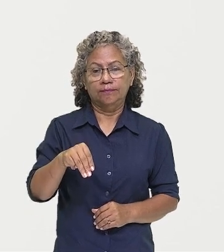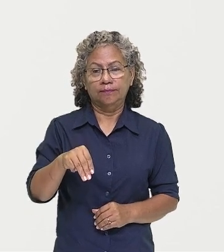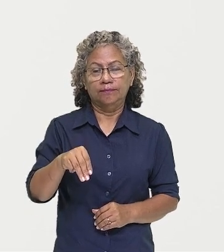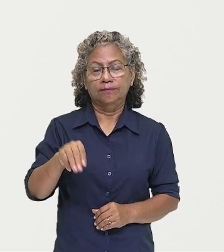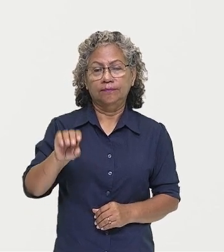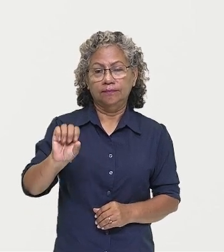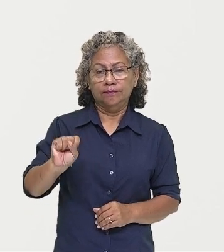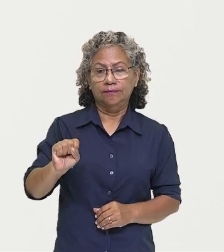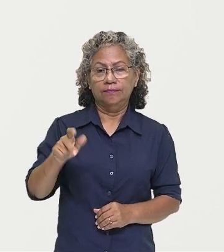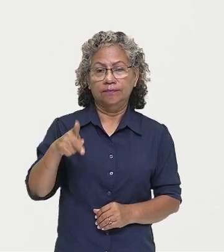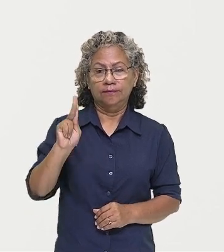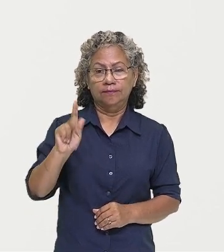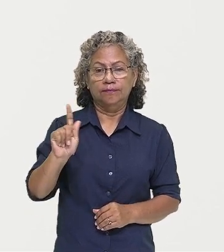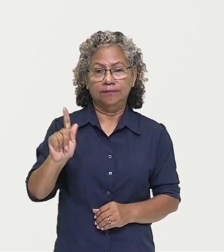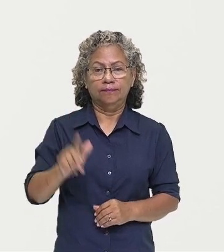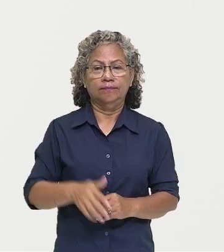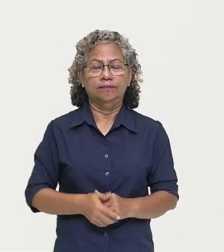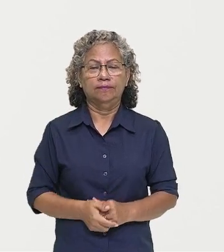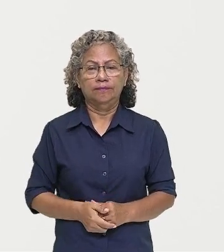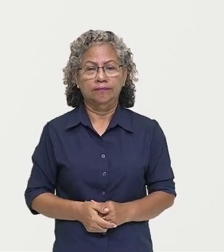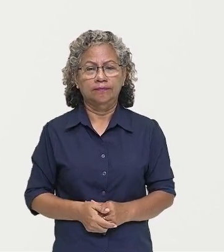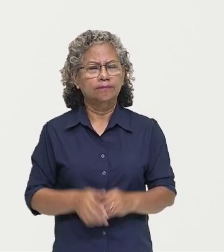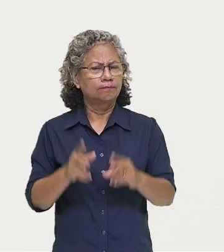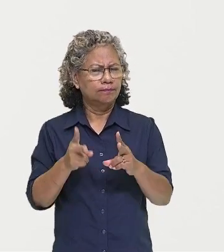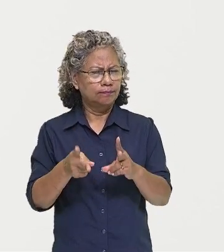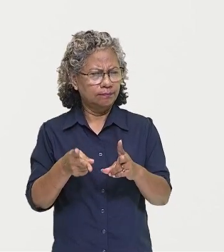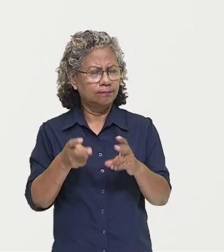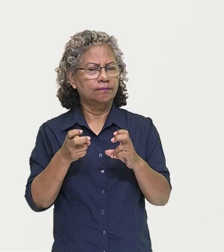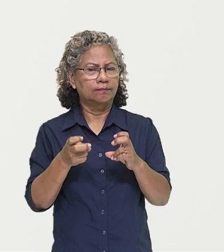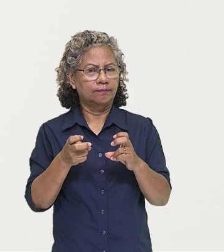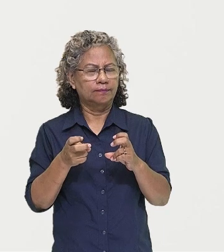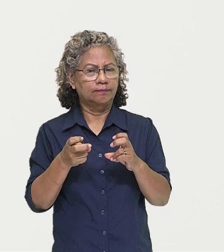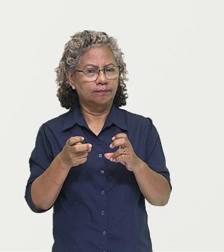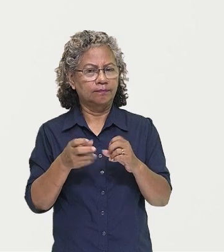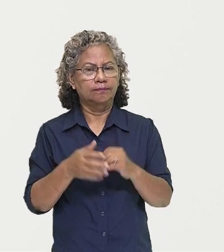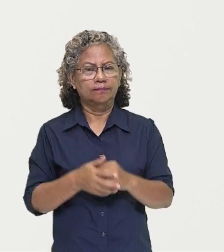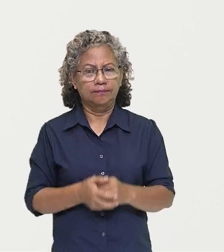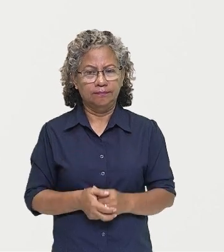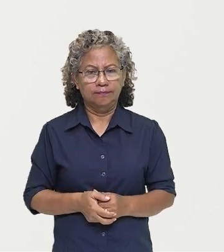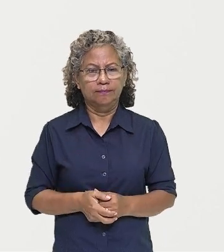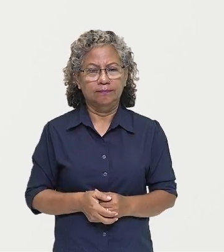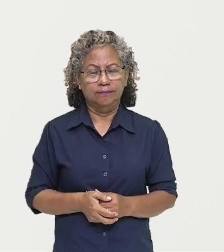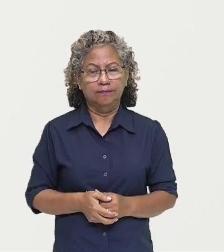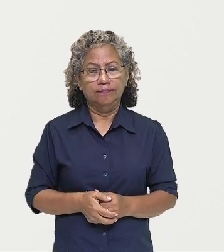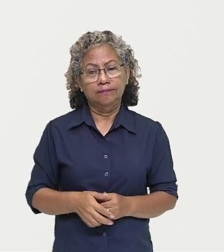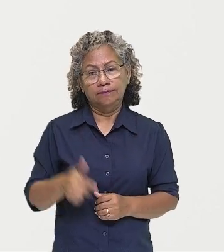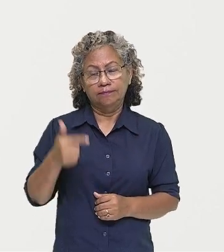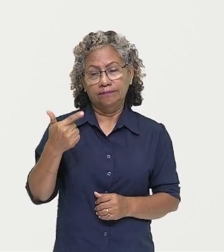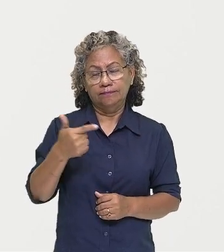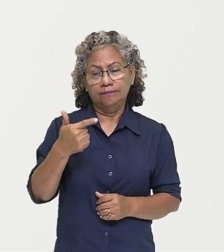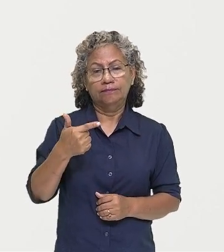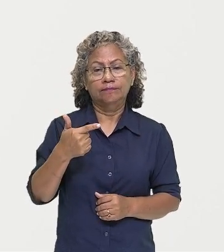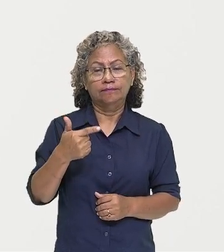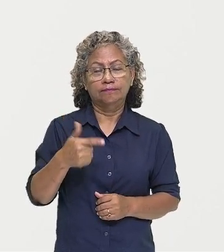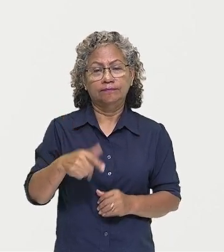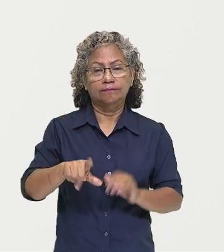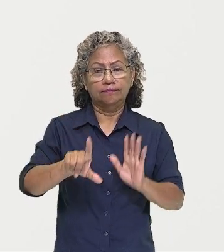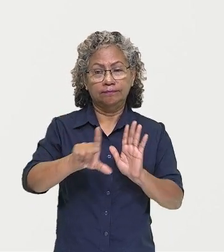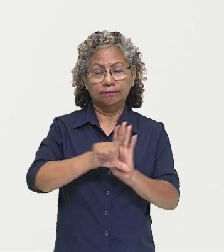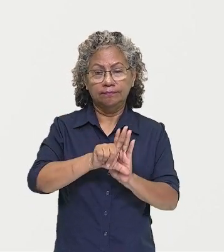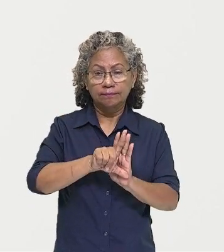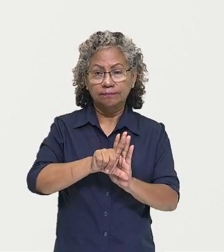8 quilogramas. Percebam que a expressão da segunda lei é esta que temos